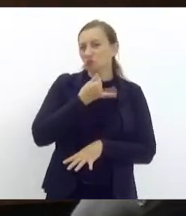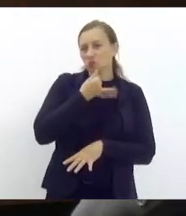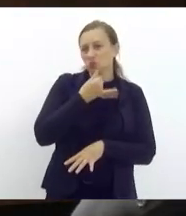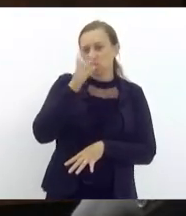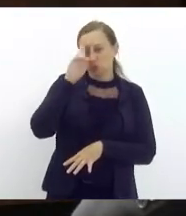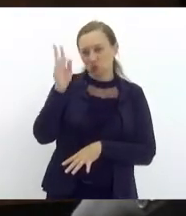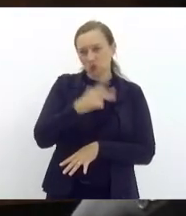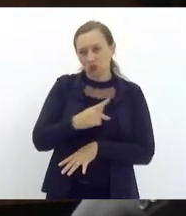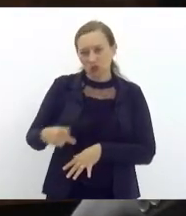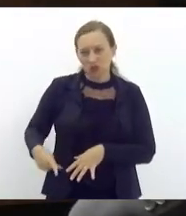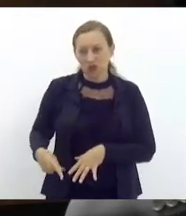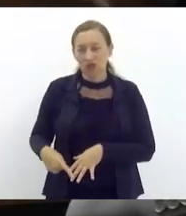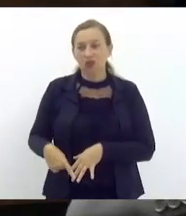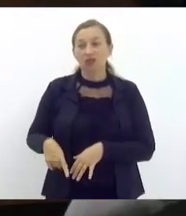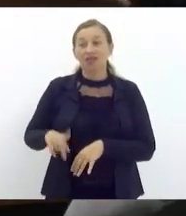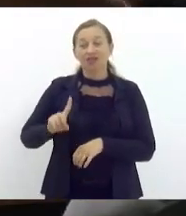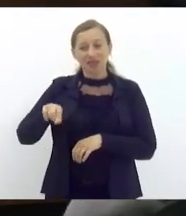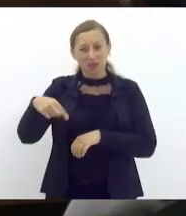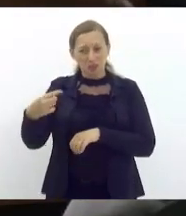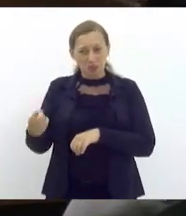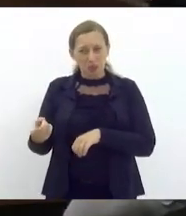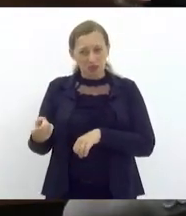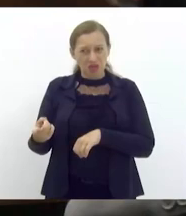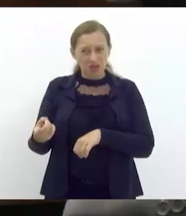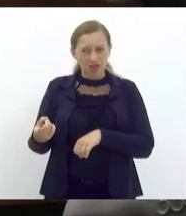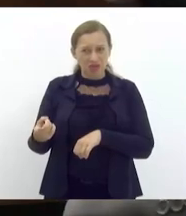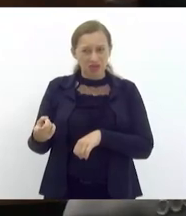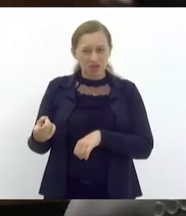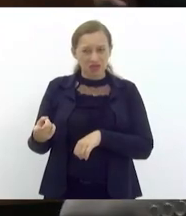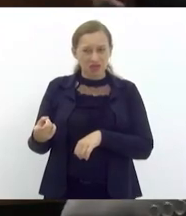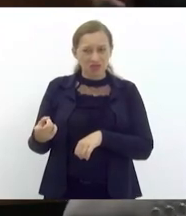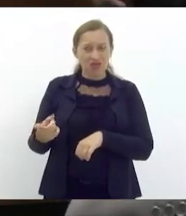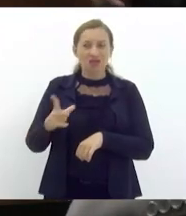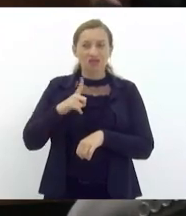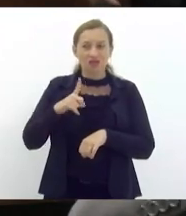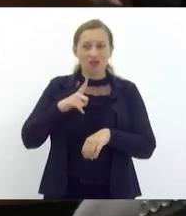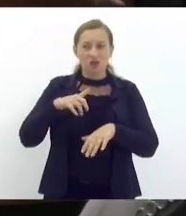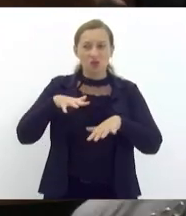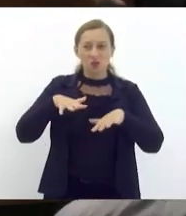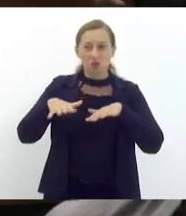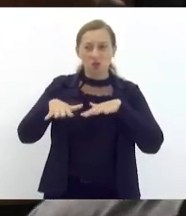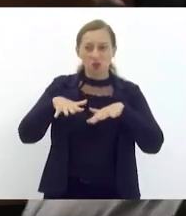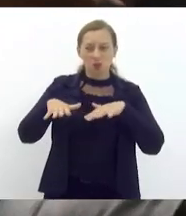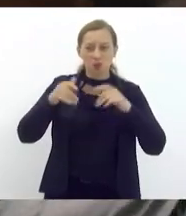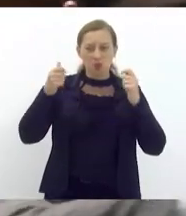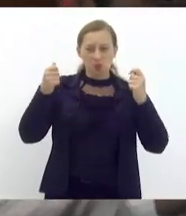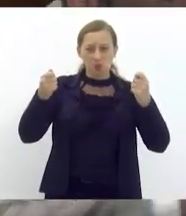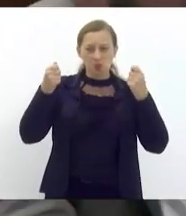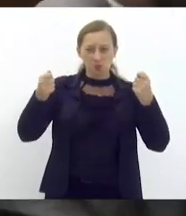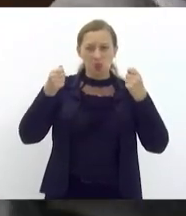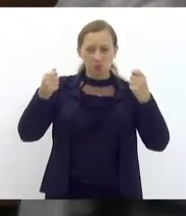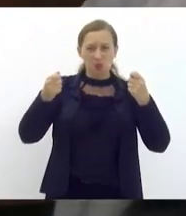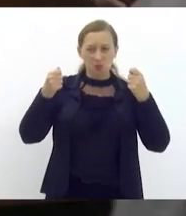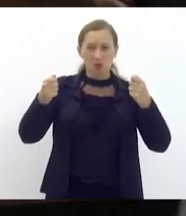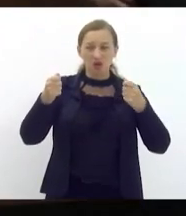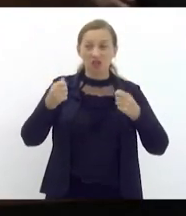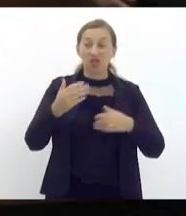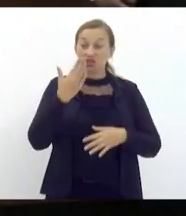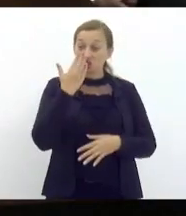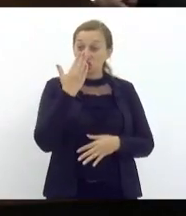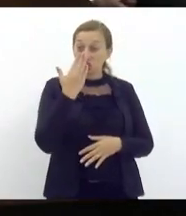Presidente oras depois havia uma manifestação na porta da alérgica que se Dirigiu